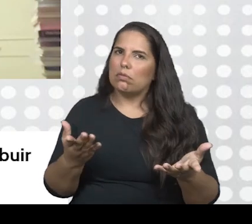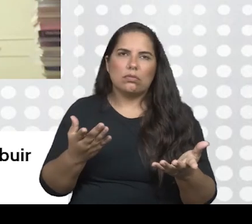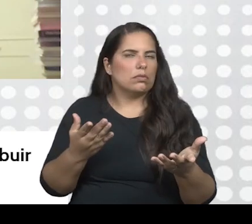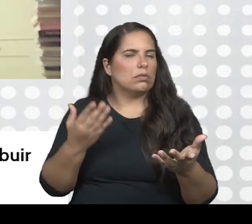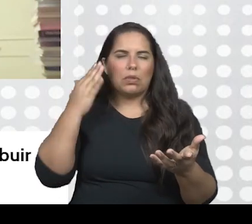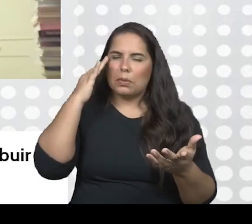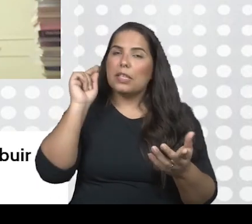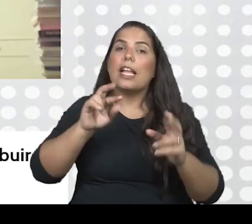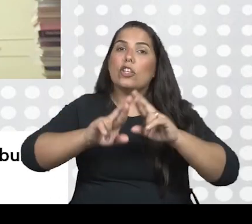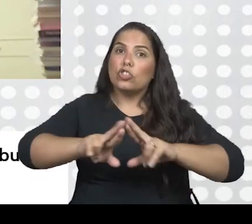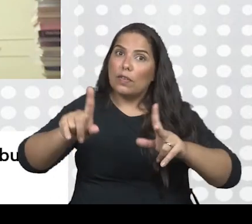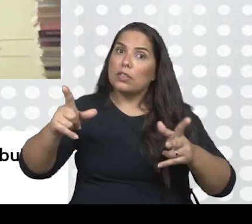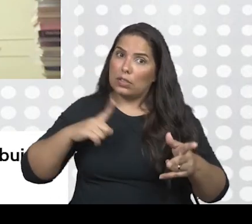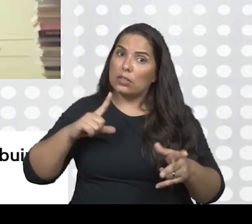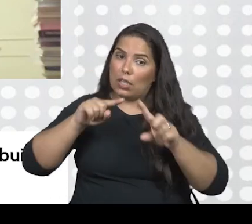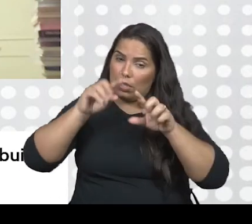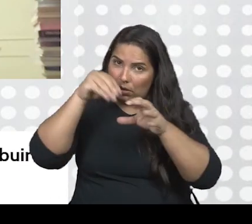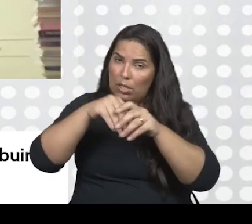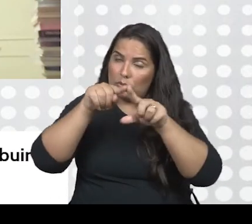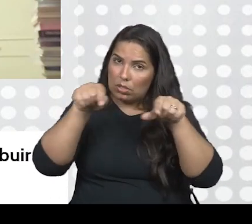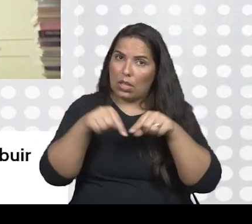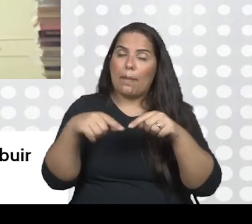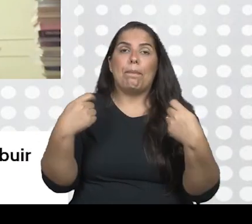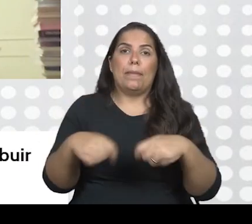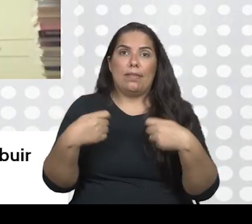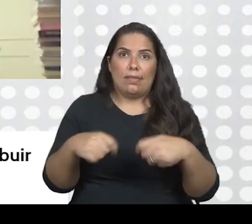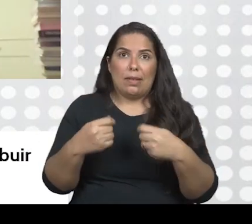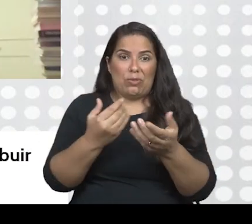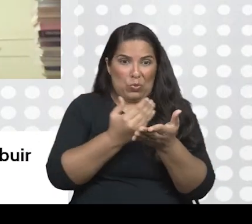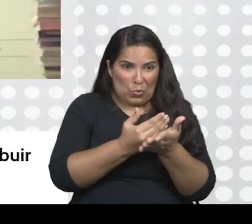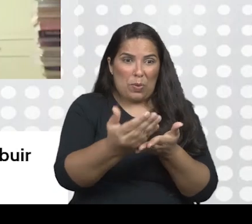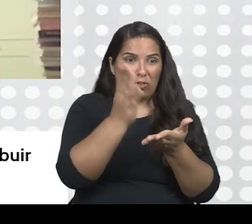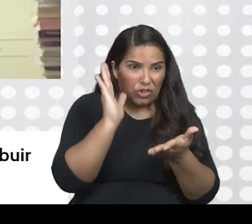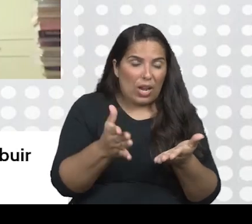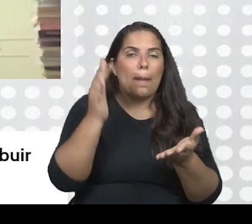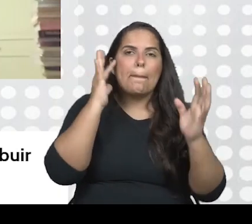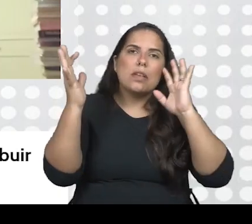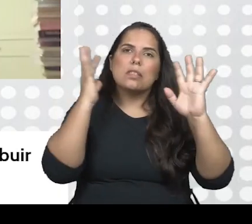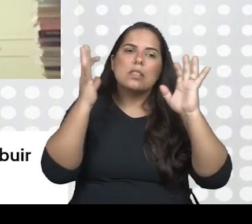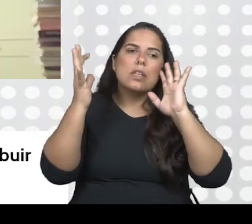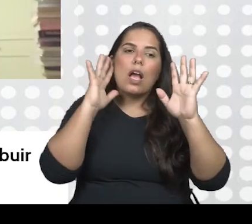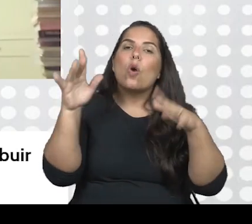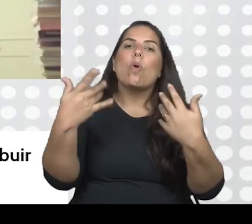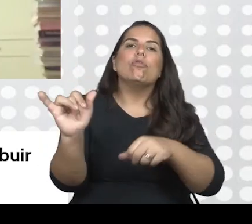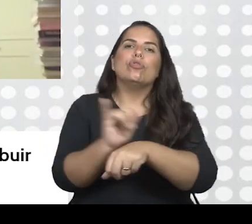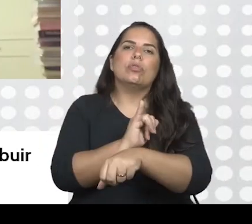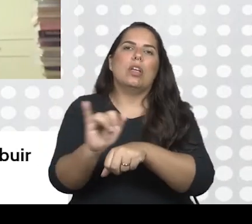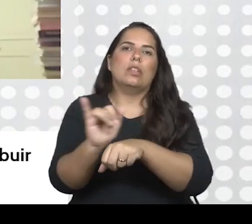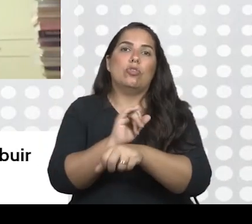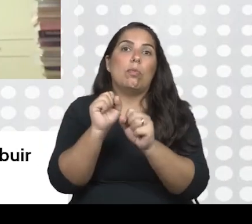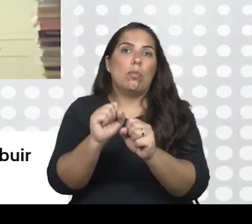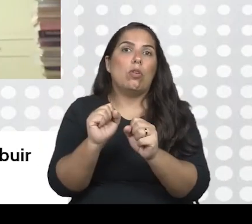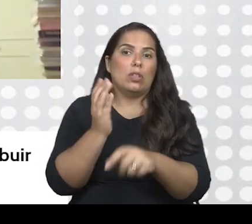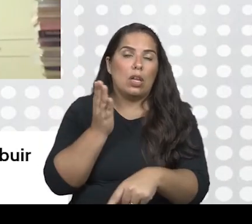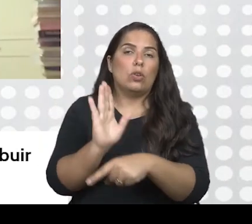reconhecer que a diferença está em nossa sala de aula, e nós precisamos, desde o princípio, pensar que estratégias